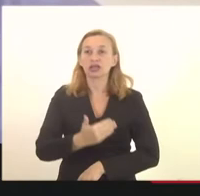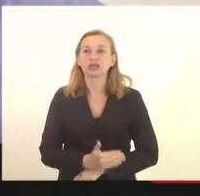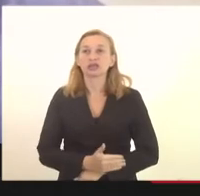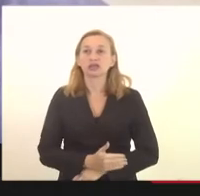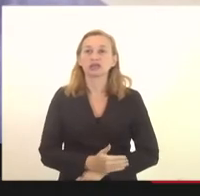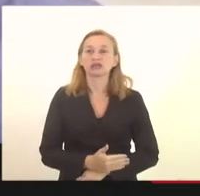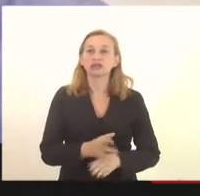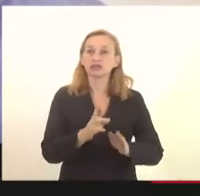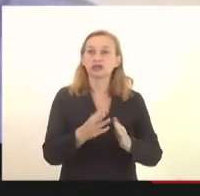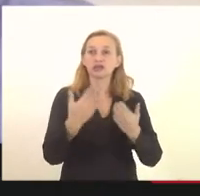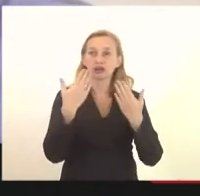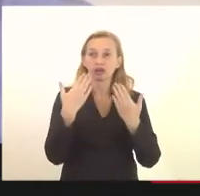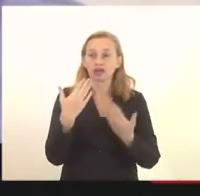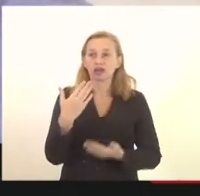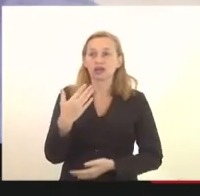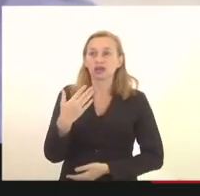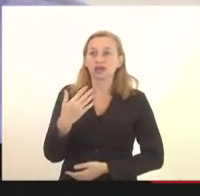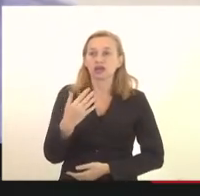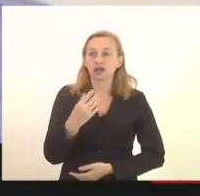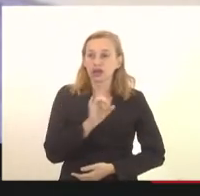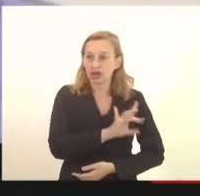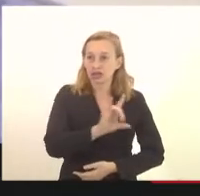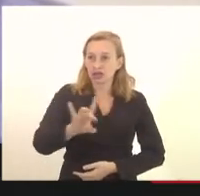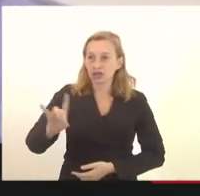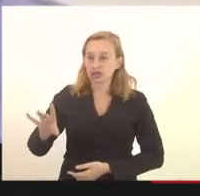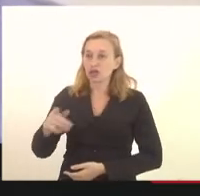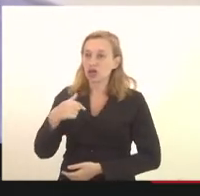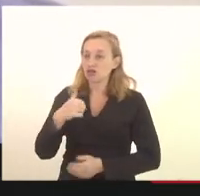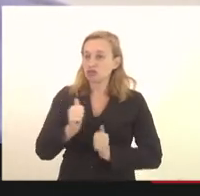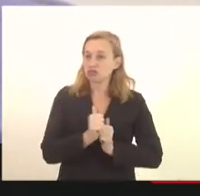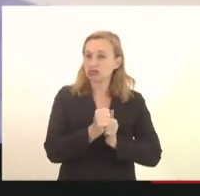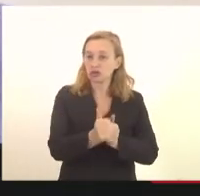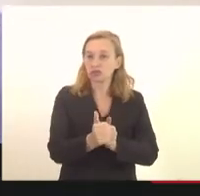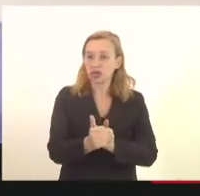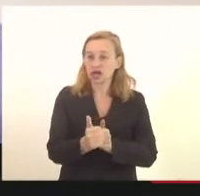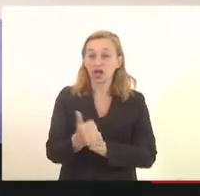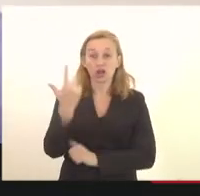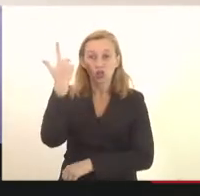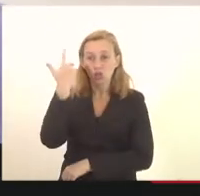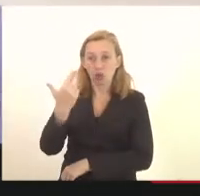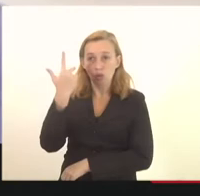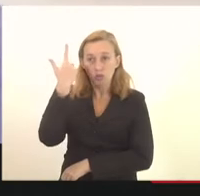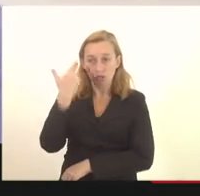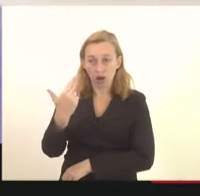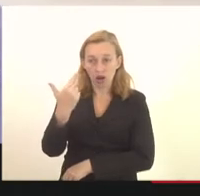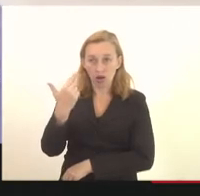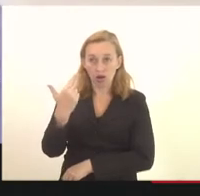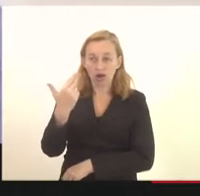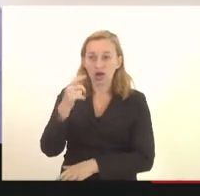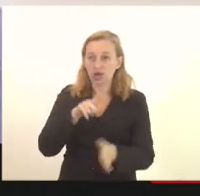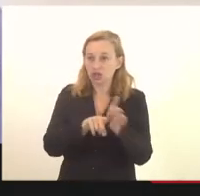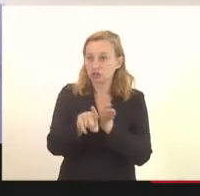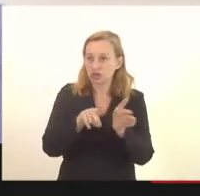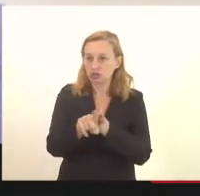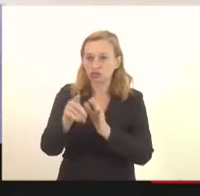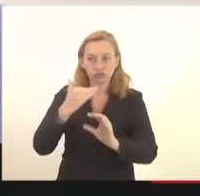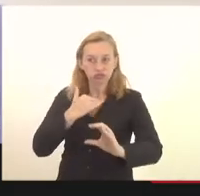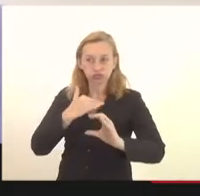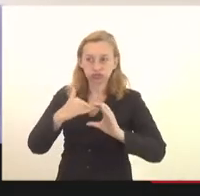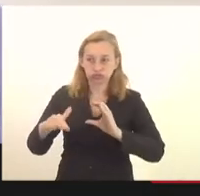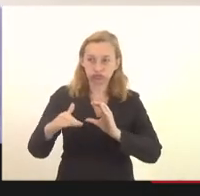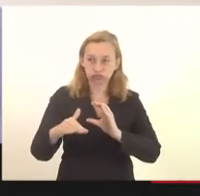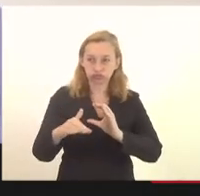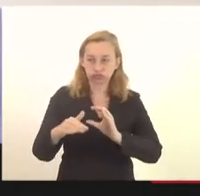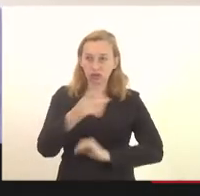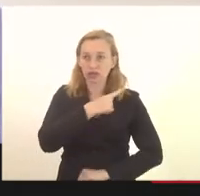as apresentações. Eu vou fazer o encaminhamento formal das perguntas direto a Vossa Excelência pela presidência. E aí,